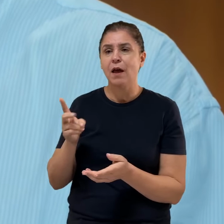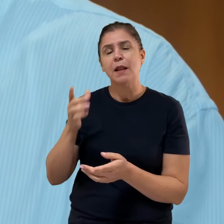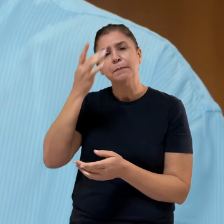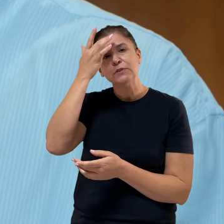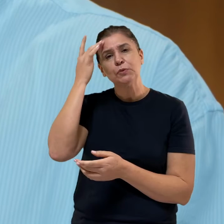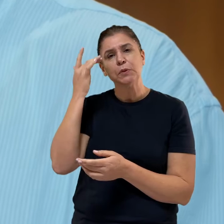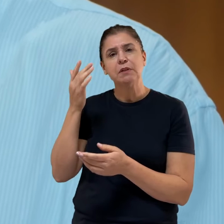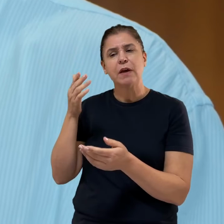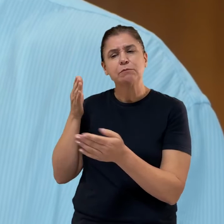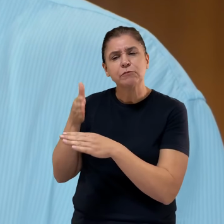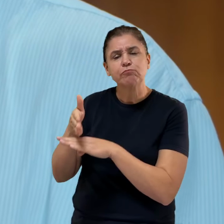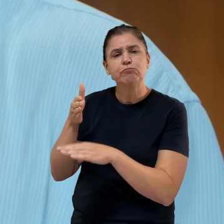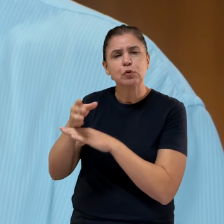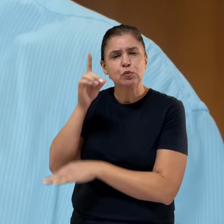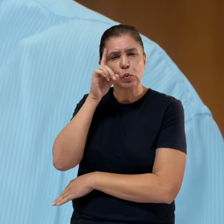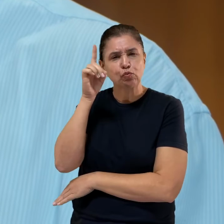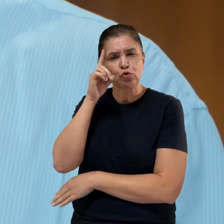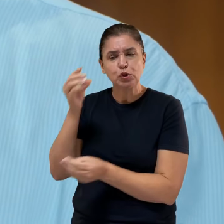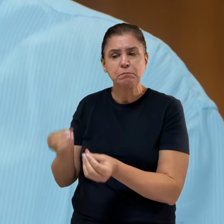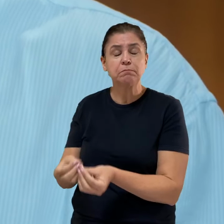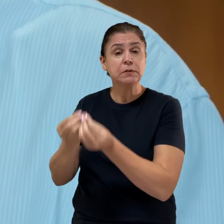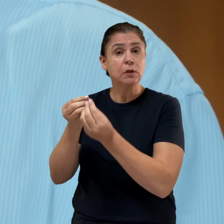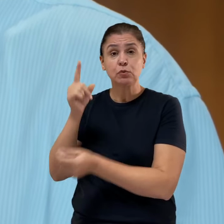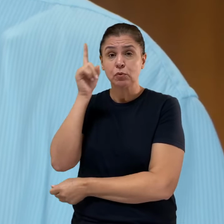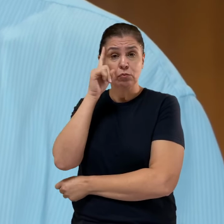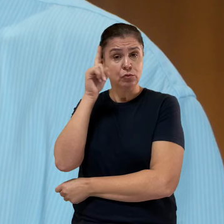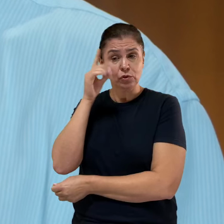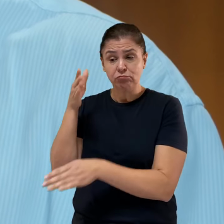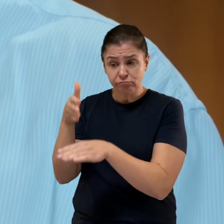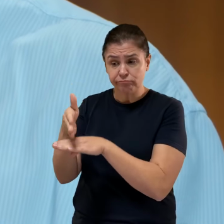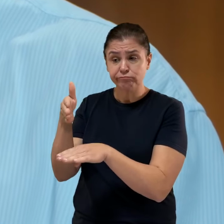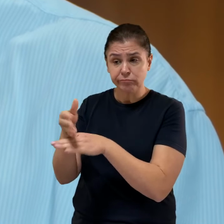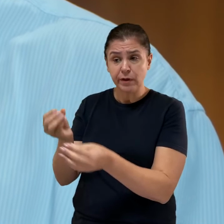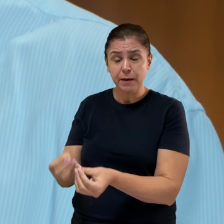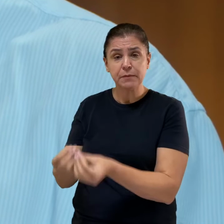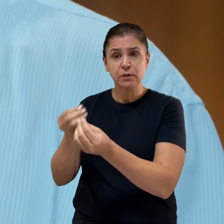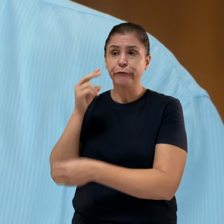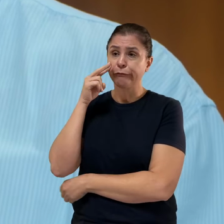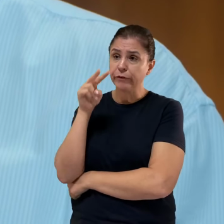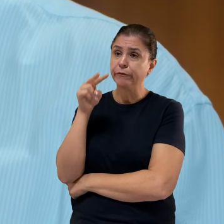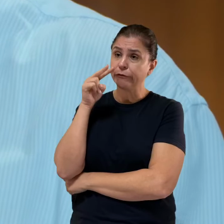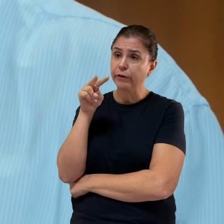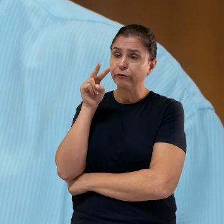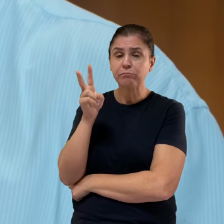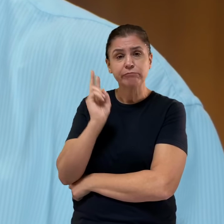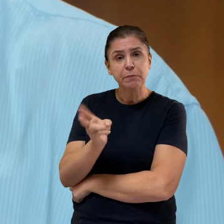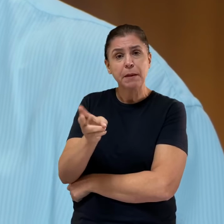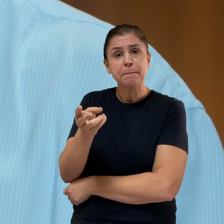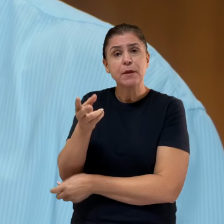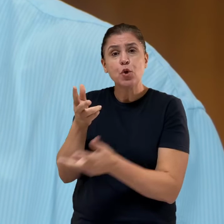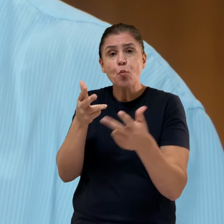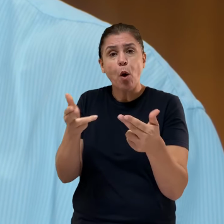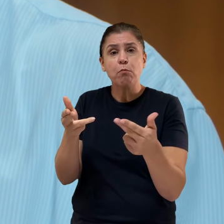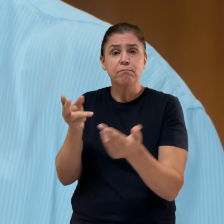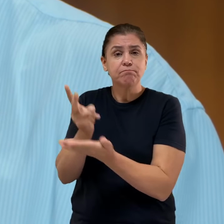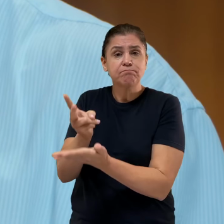Aquela pessoa que é de missa diária, ela vai vir todos os dias. Eu vou ter sempre elas.